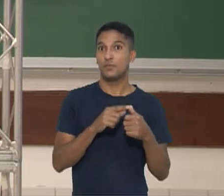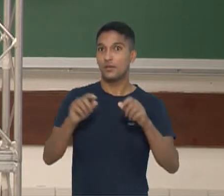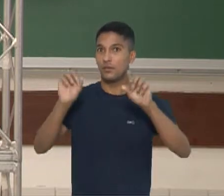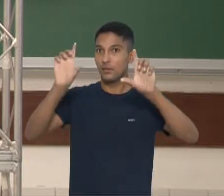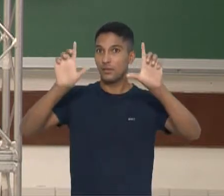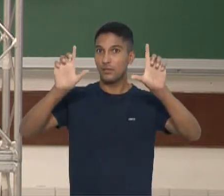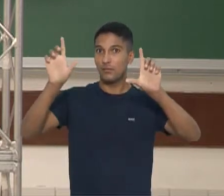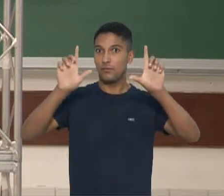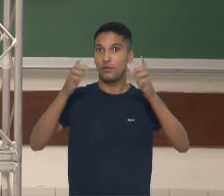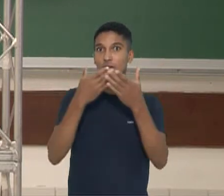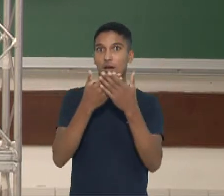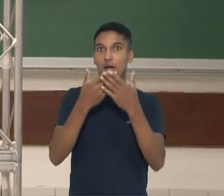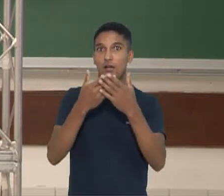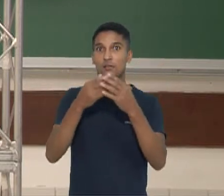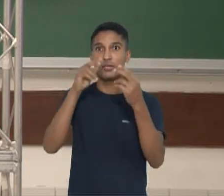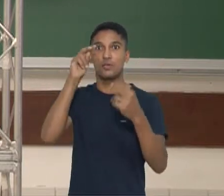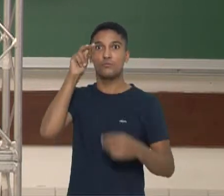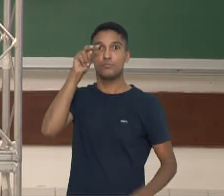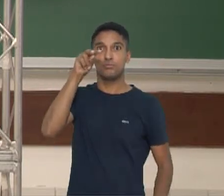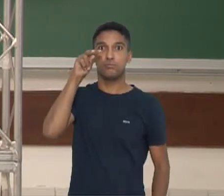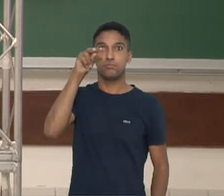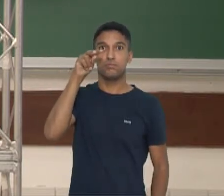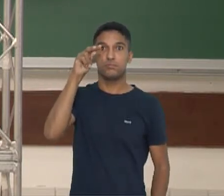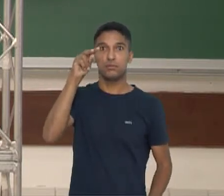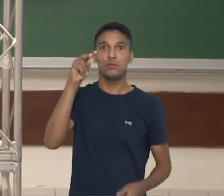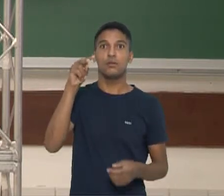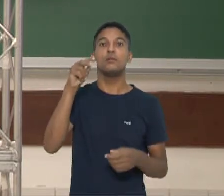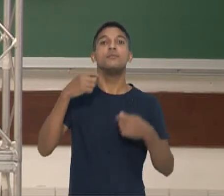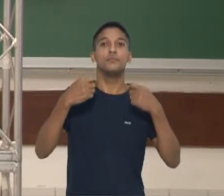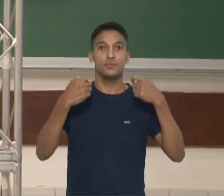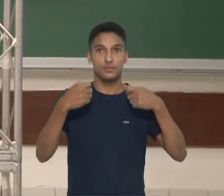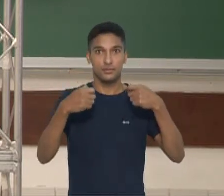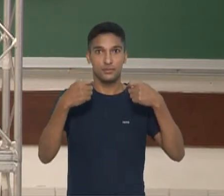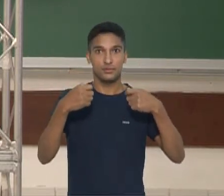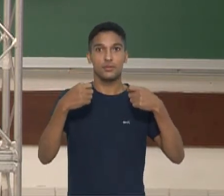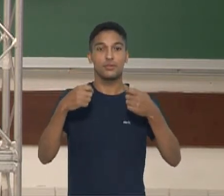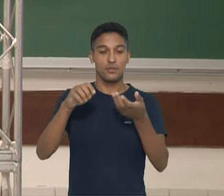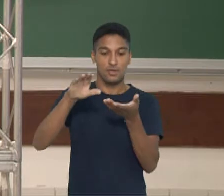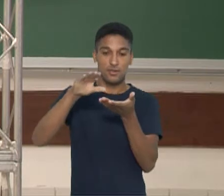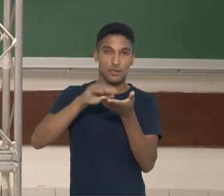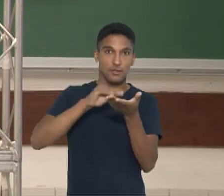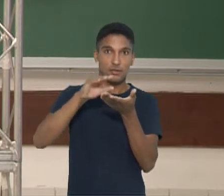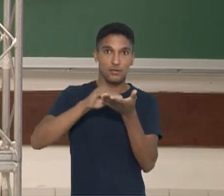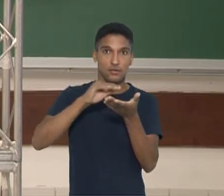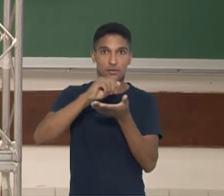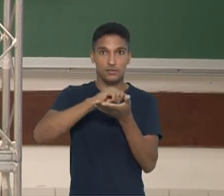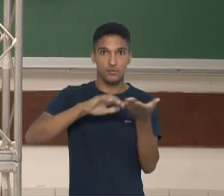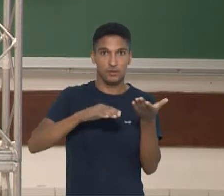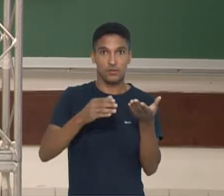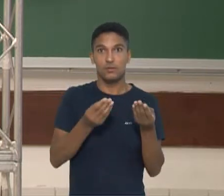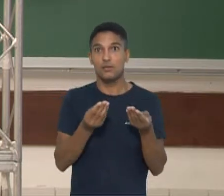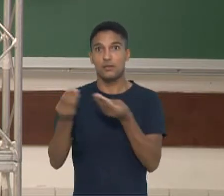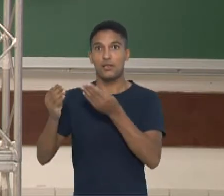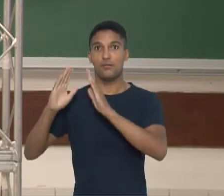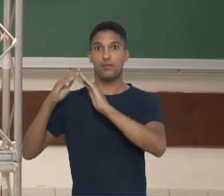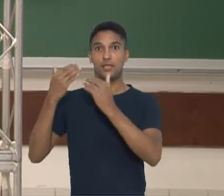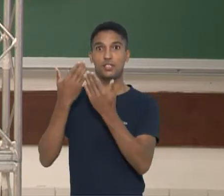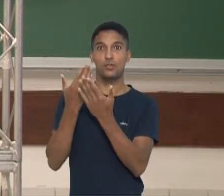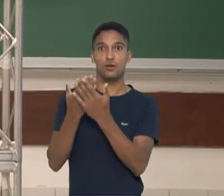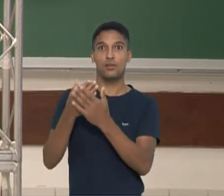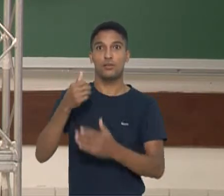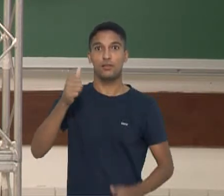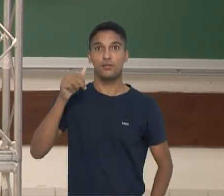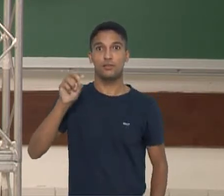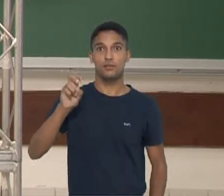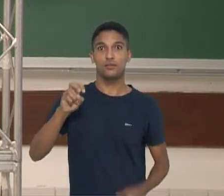assistindo as aulas pela TV. Vocês precisam resolver os exercícios e levar nas escolas de vocês a cada 15 dias, ok?